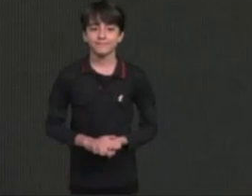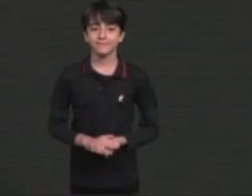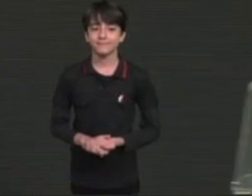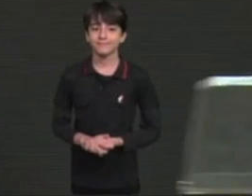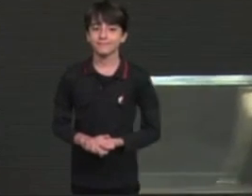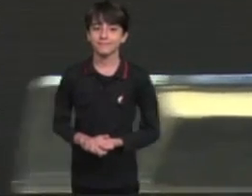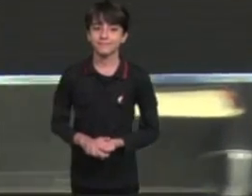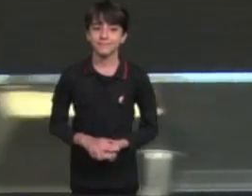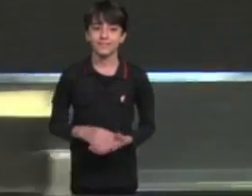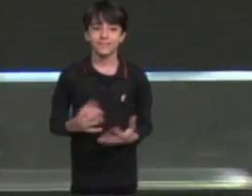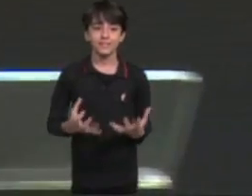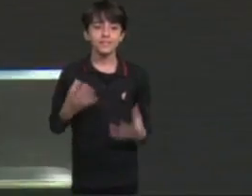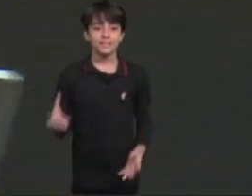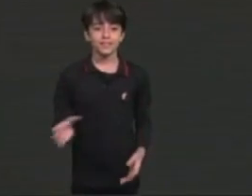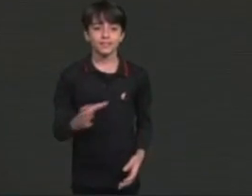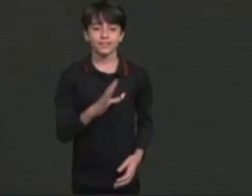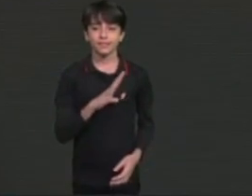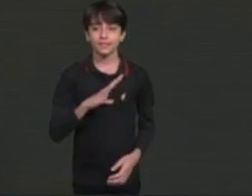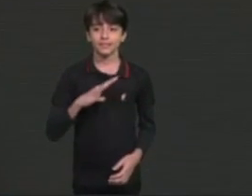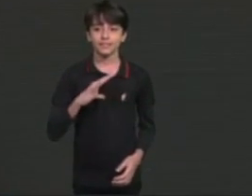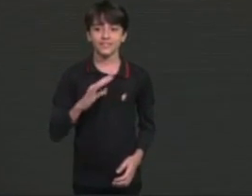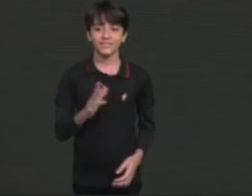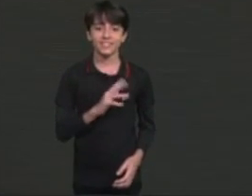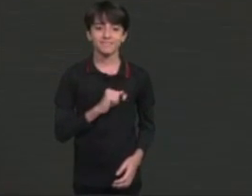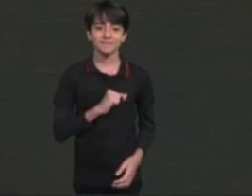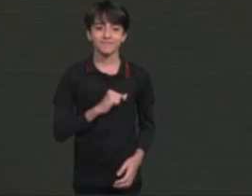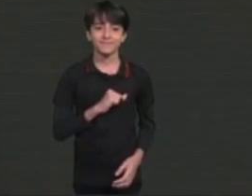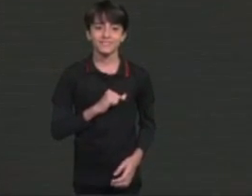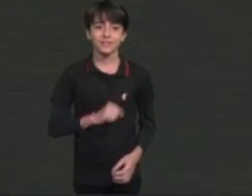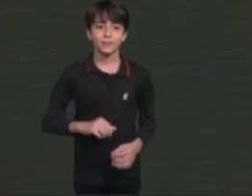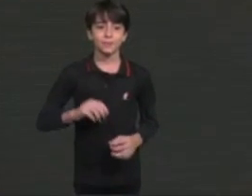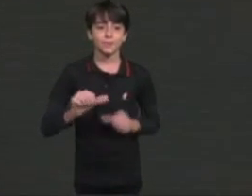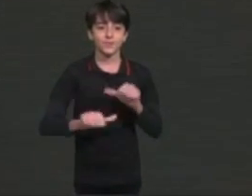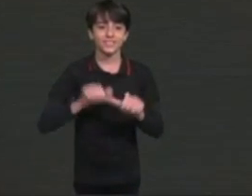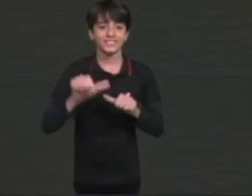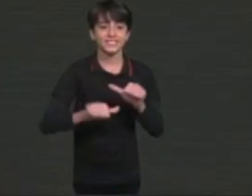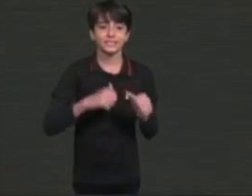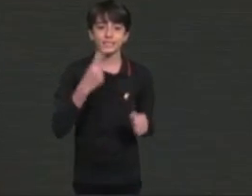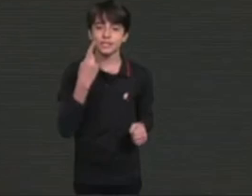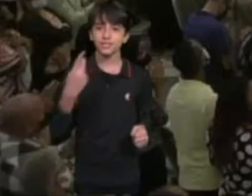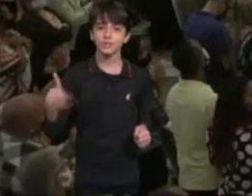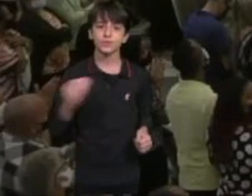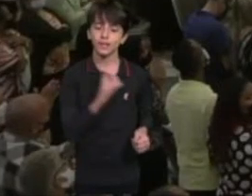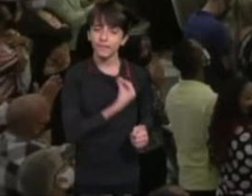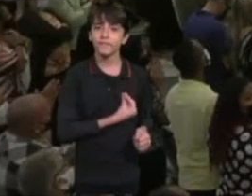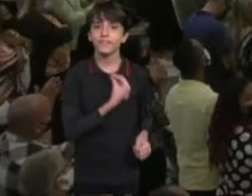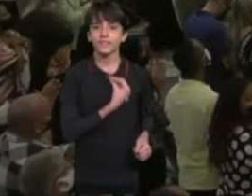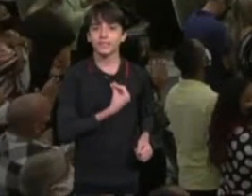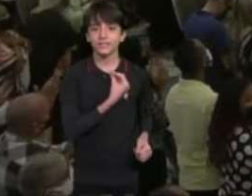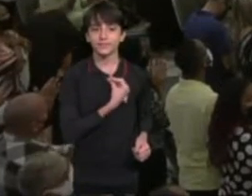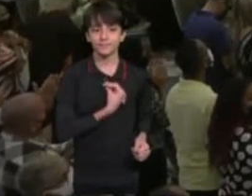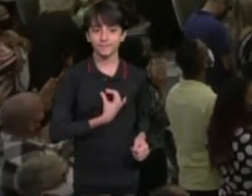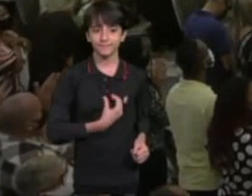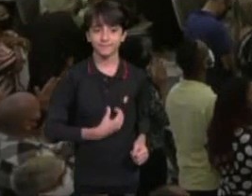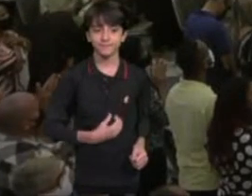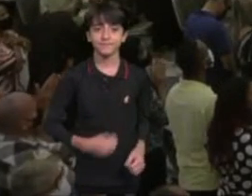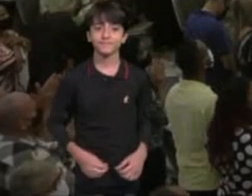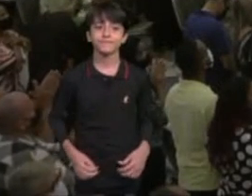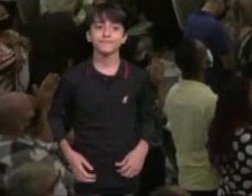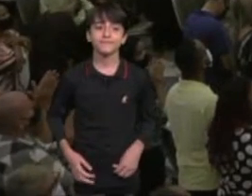e ele quer te salvar ele quer mudar a sua vida ei ei